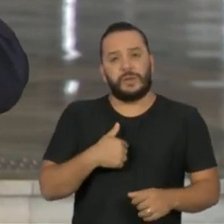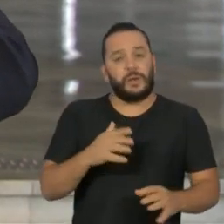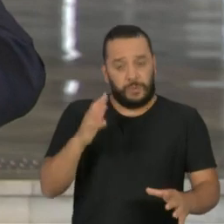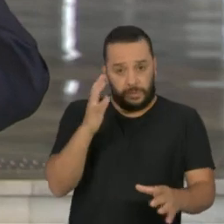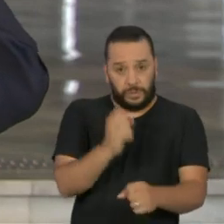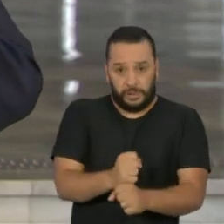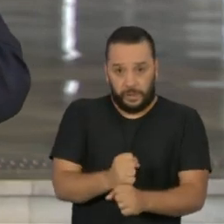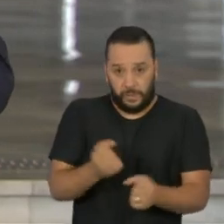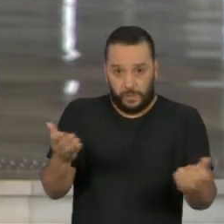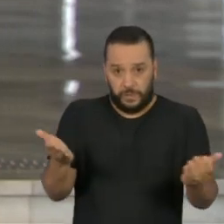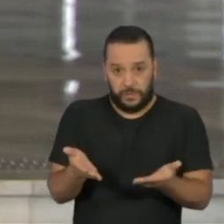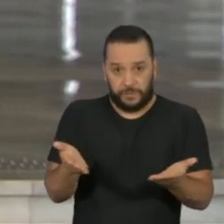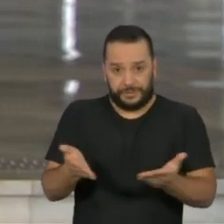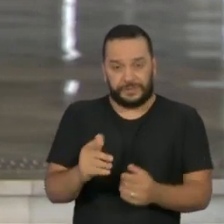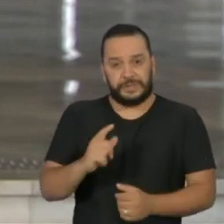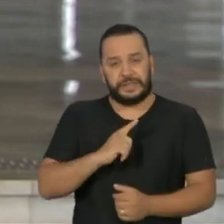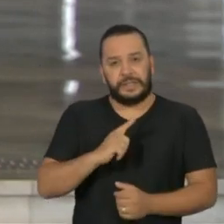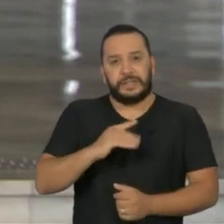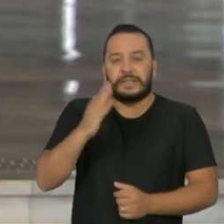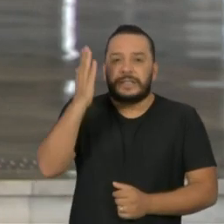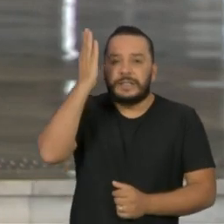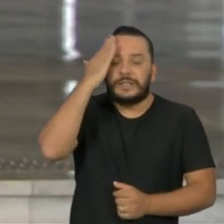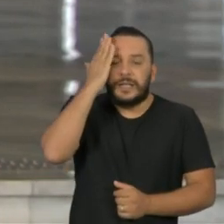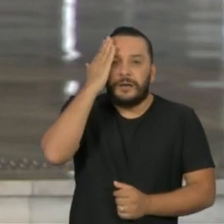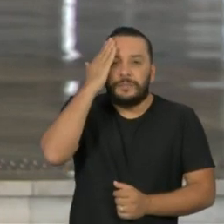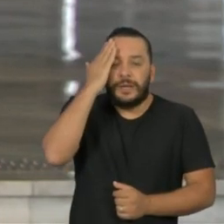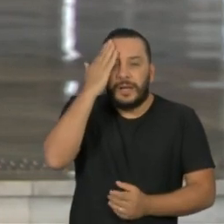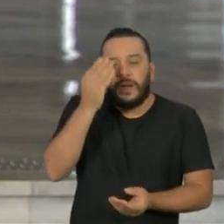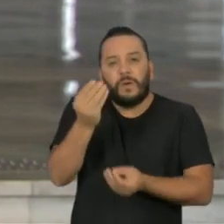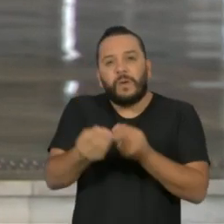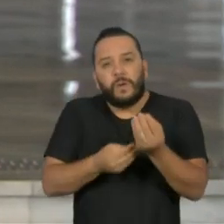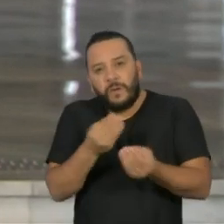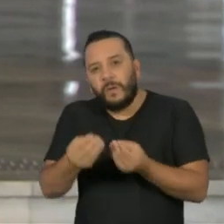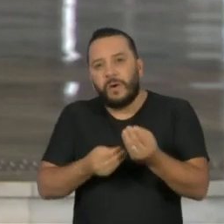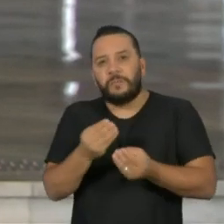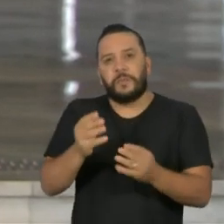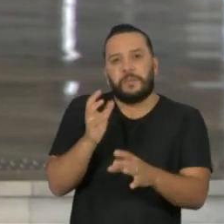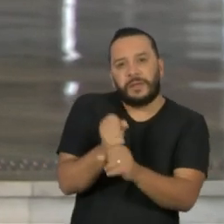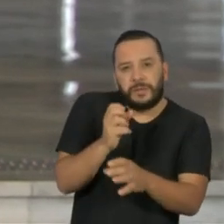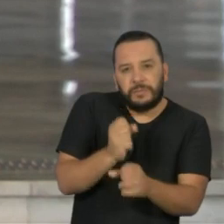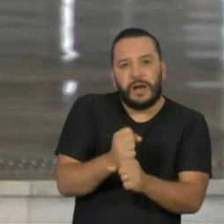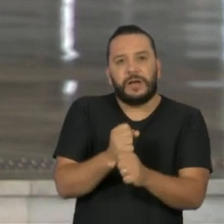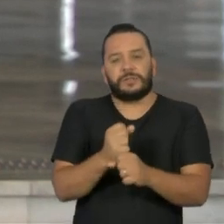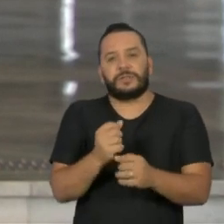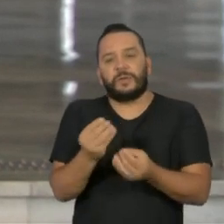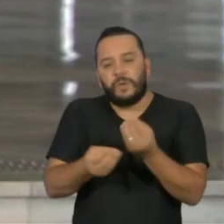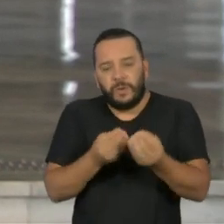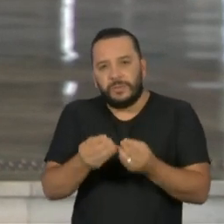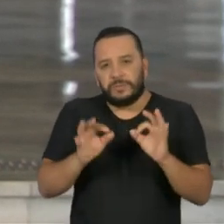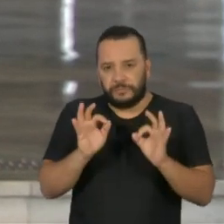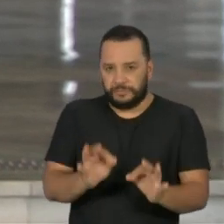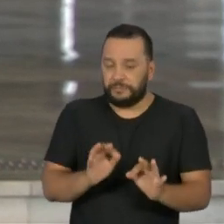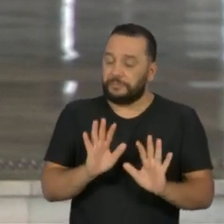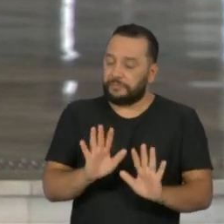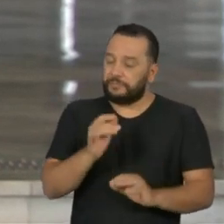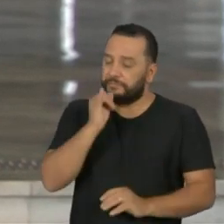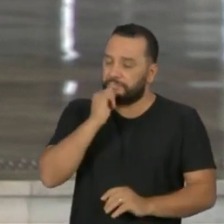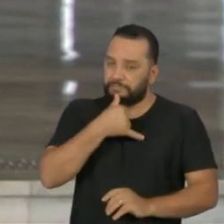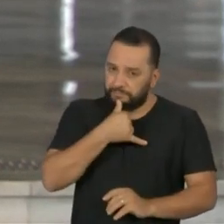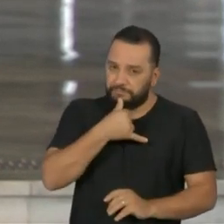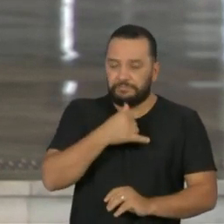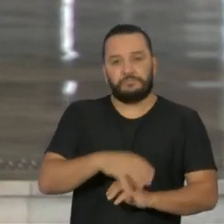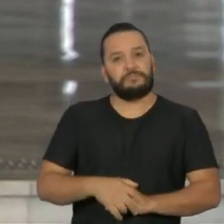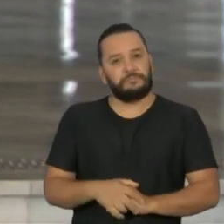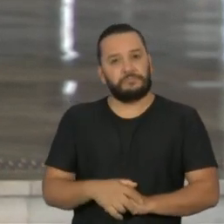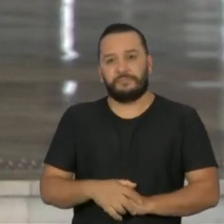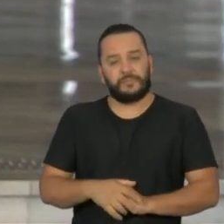nós temos, para estabelecer qualquer efeito matemático nesse sentido. Então, infelizmente, ainda